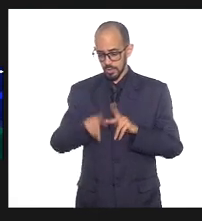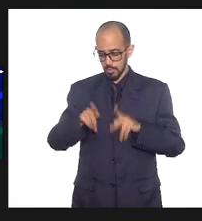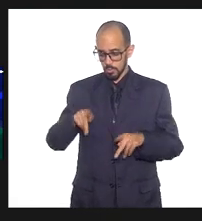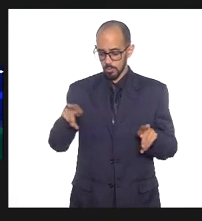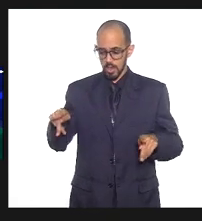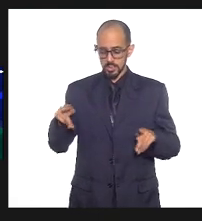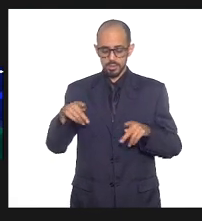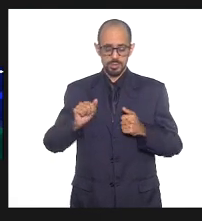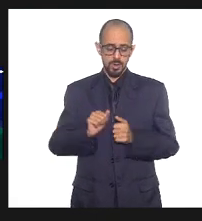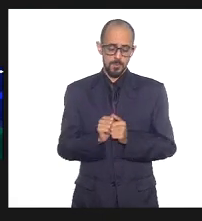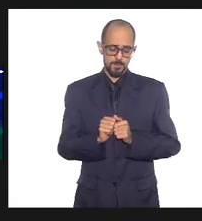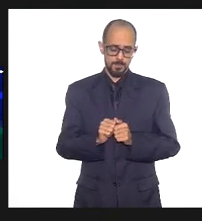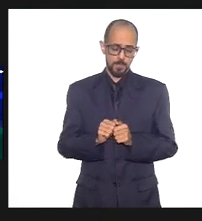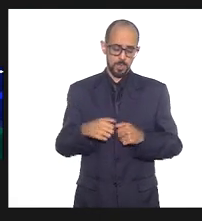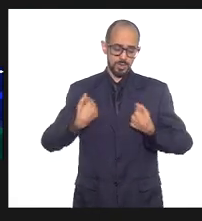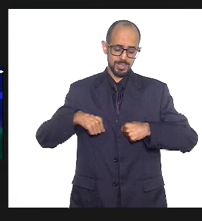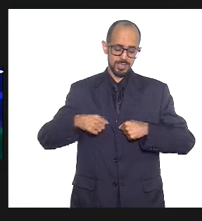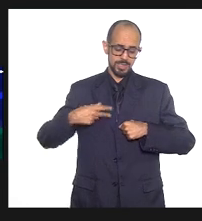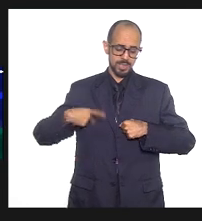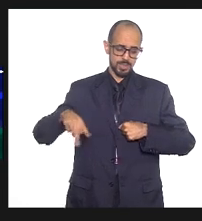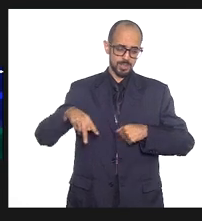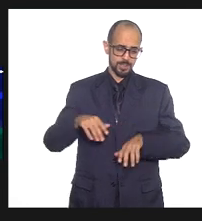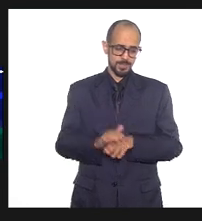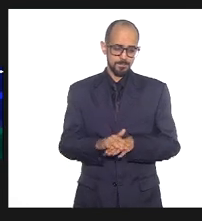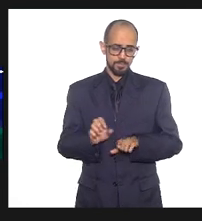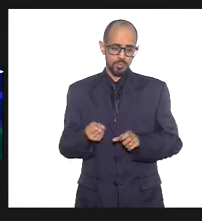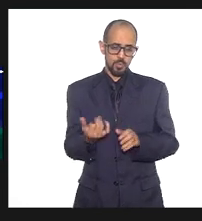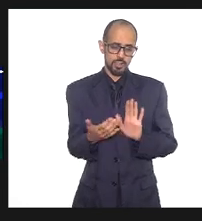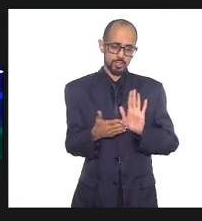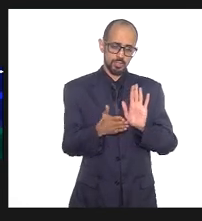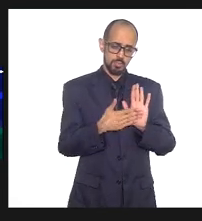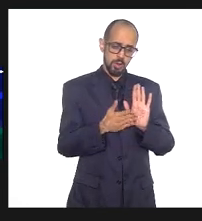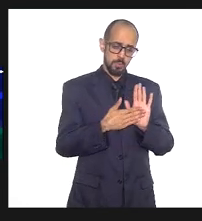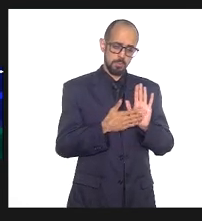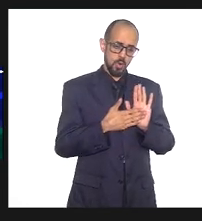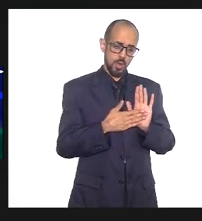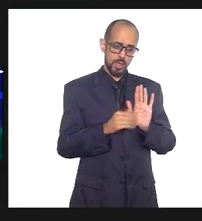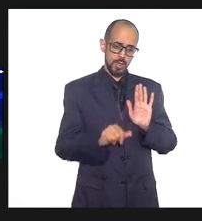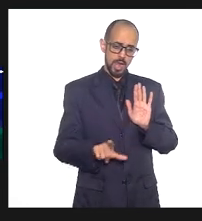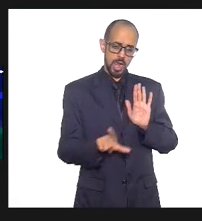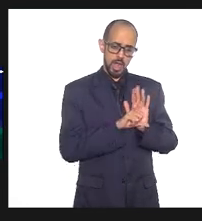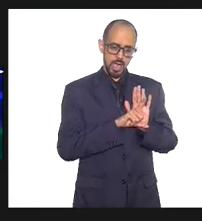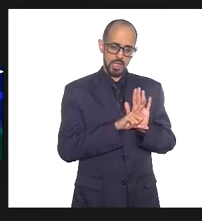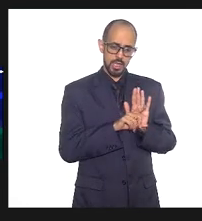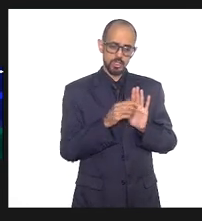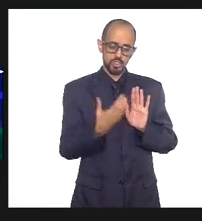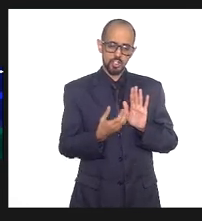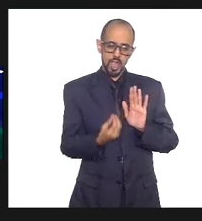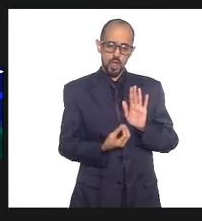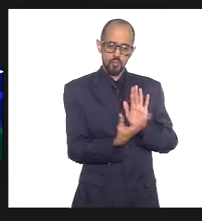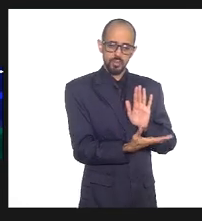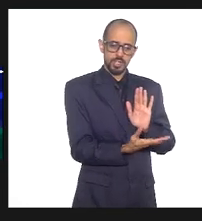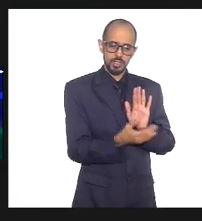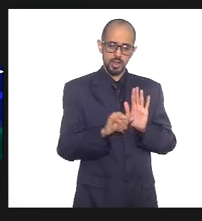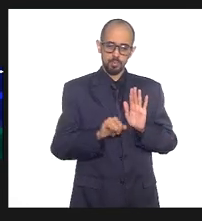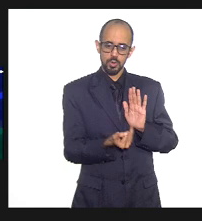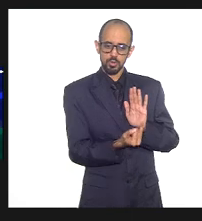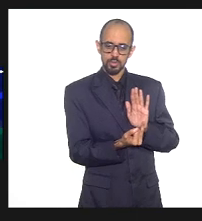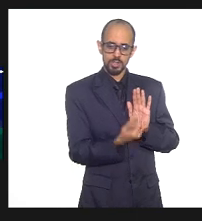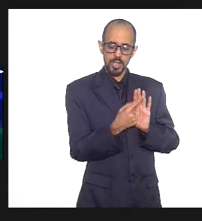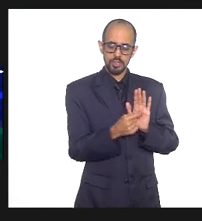com a sua necessidade. E quando a gente propõe um projeto de lei desse, a gente quer oferecer a oportunidade que os